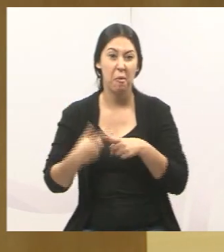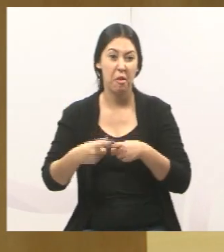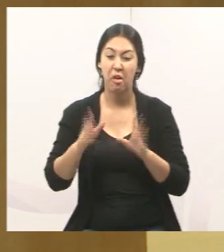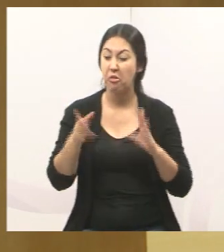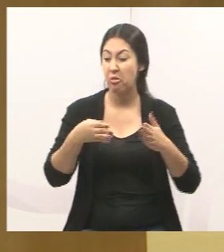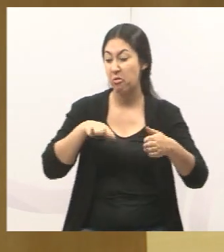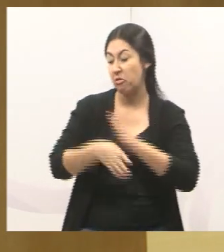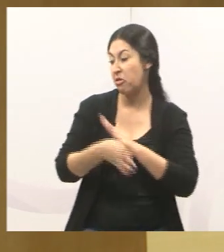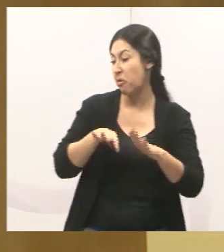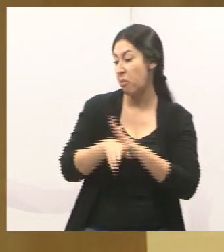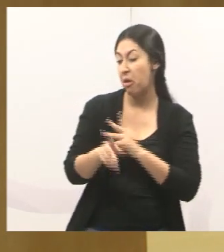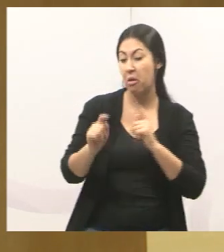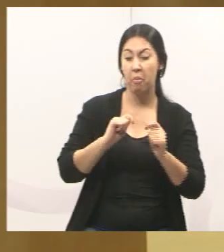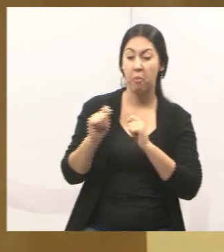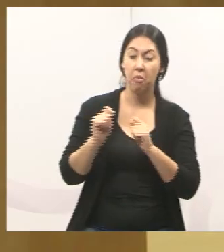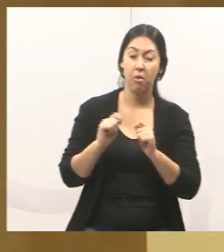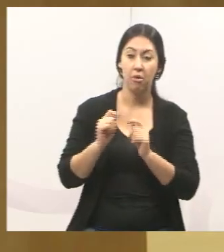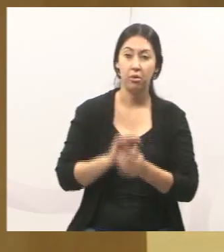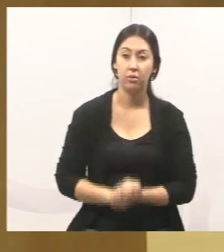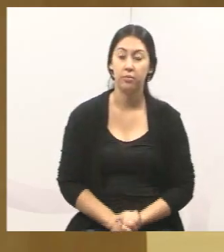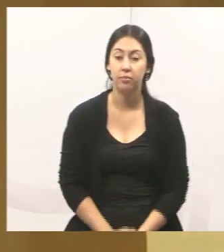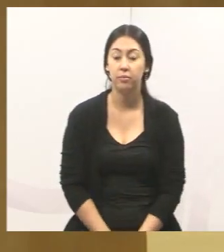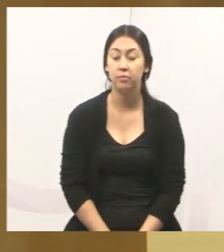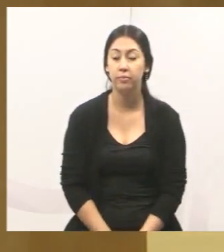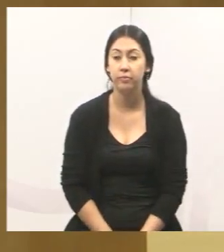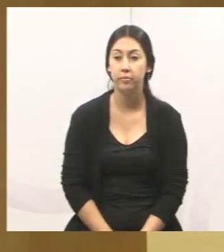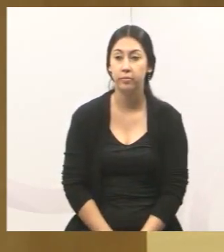um administrador experiente da época.